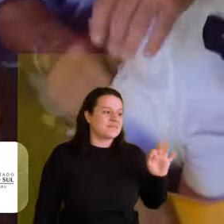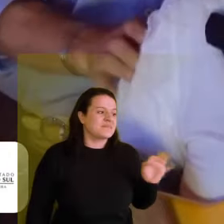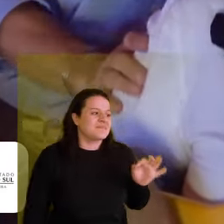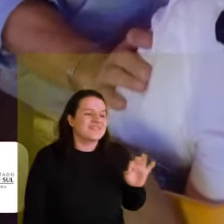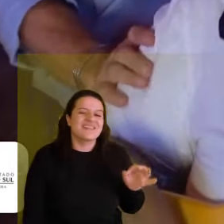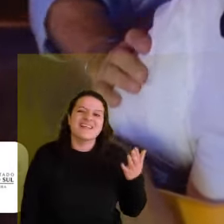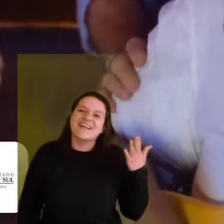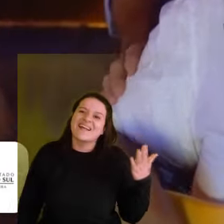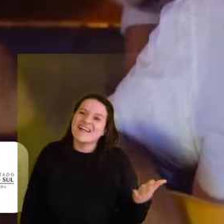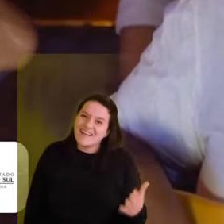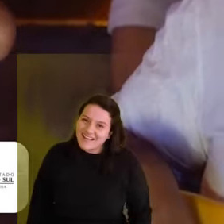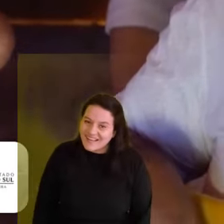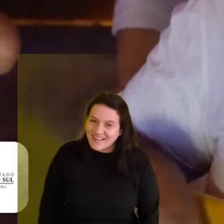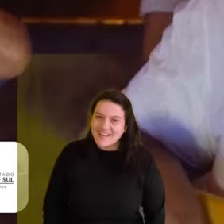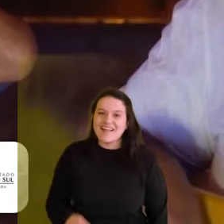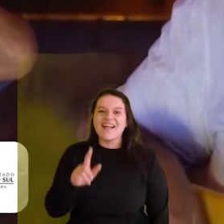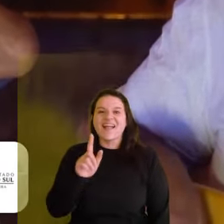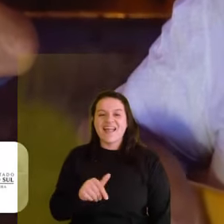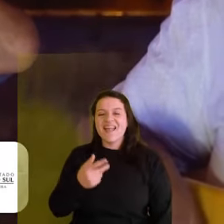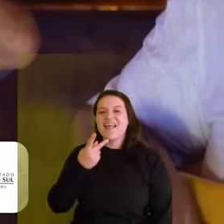reclamador. Repentista.